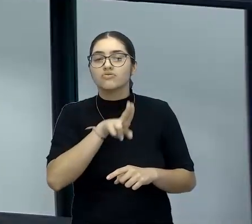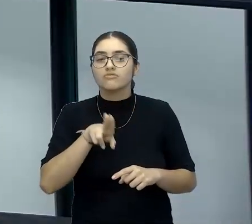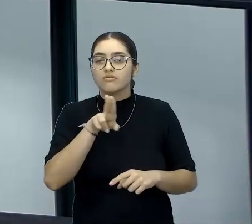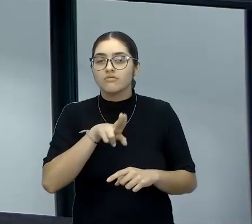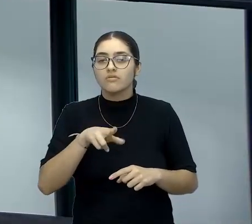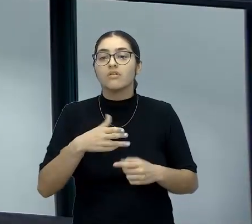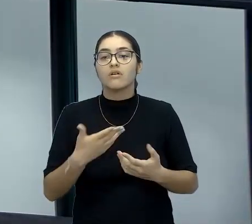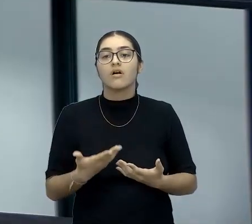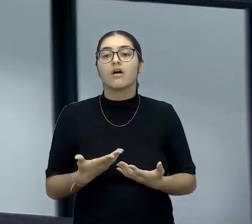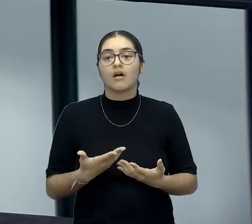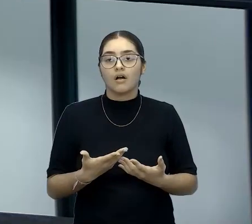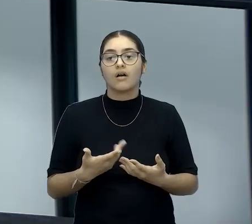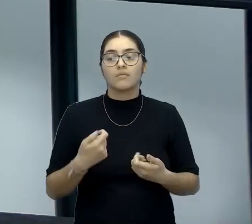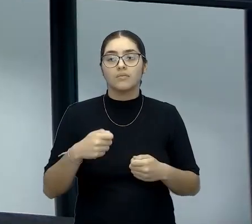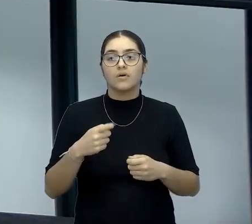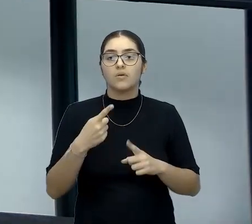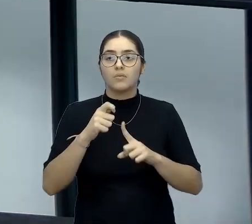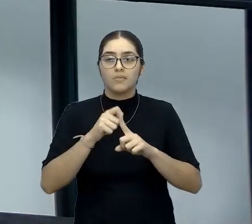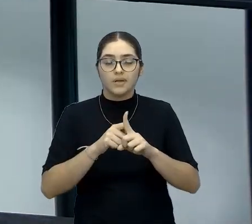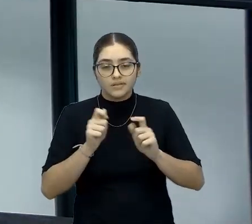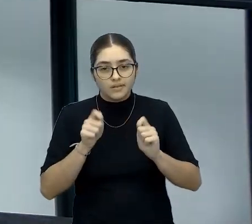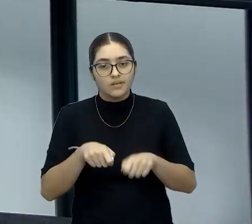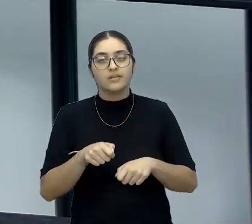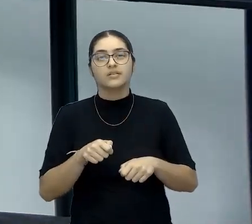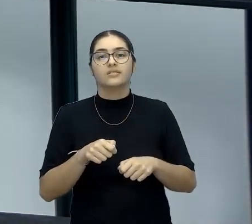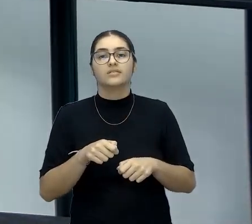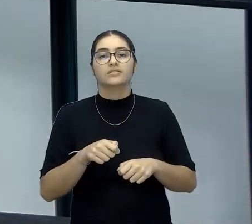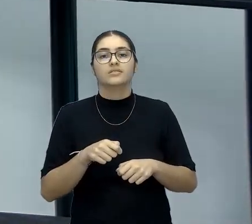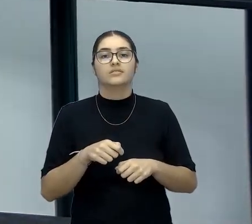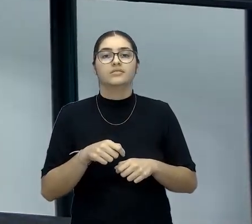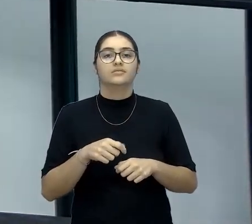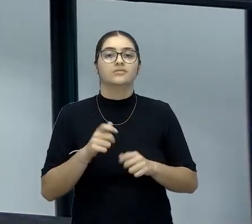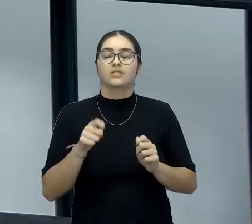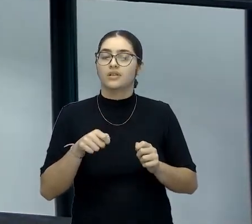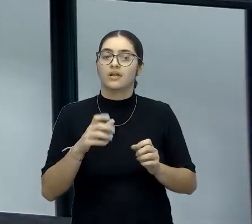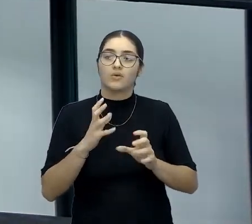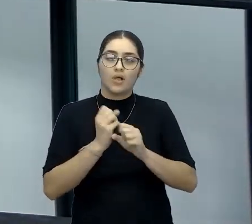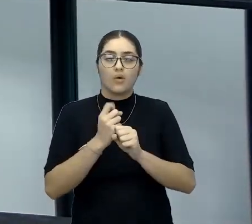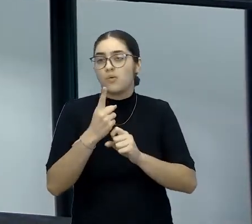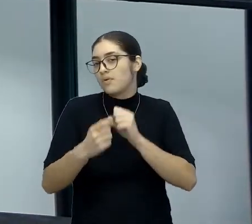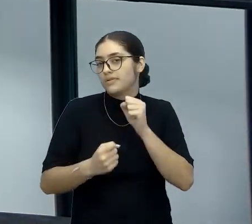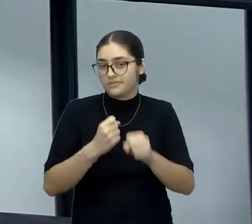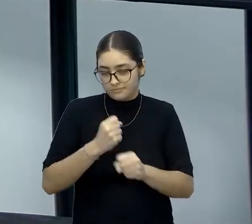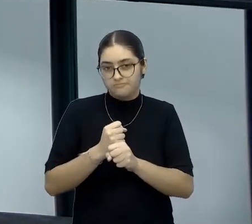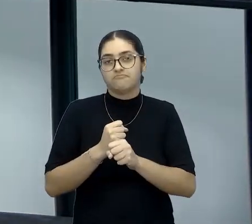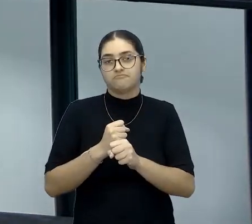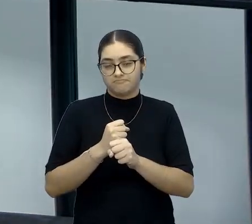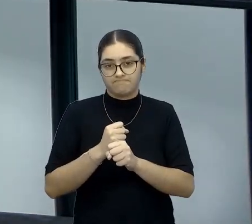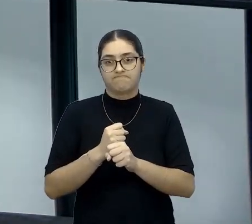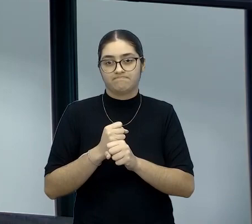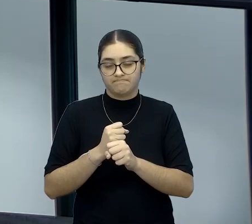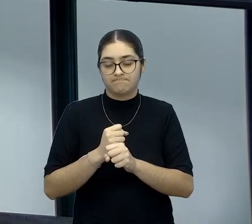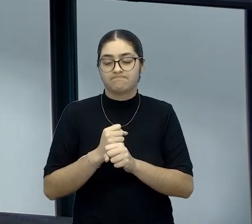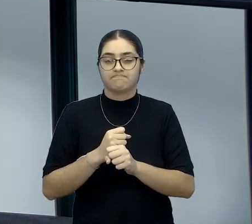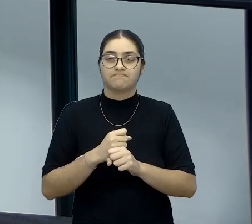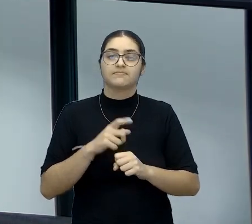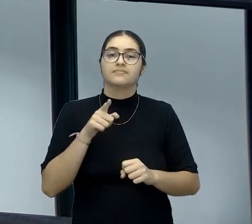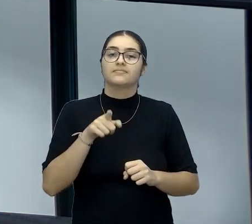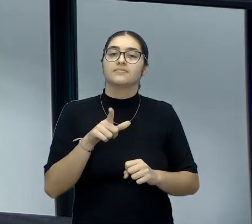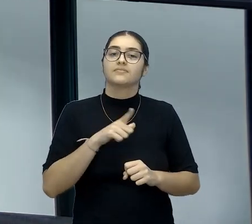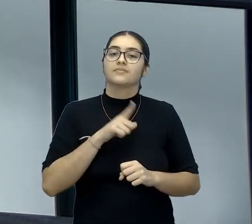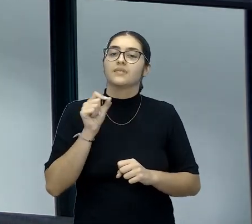a gente consegue calcular para um mês, a gente consegue calcular para um ano, né? Então, olha só, aqui eu